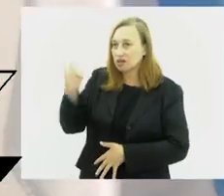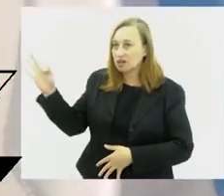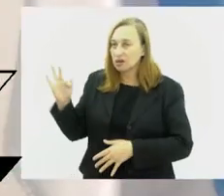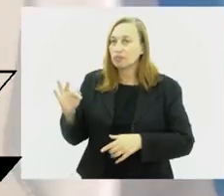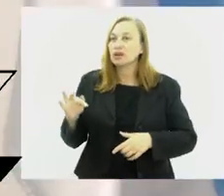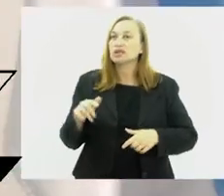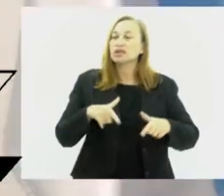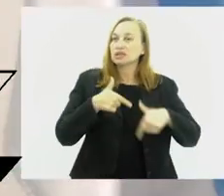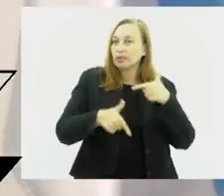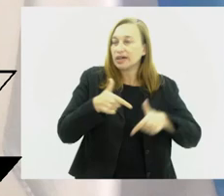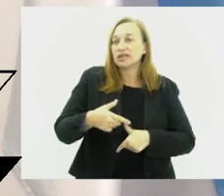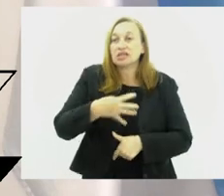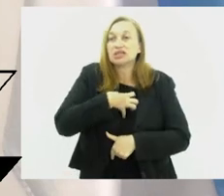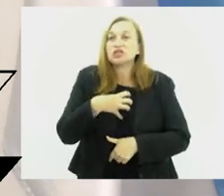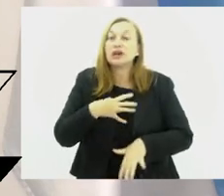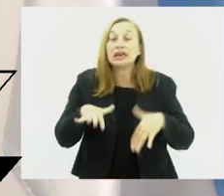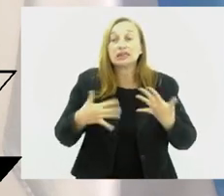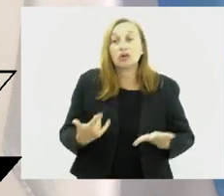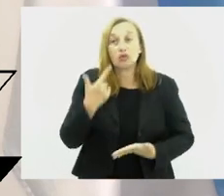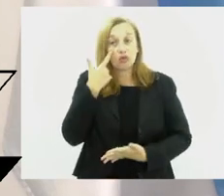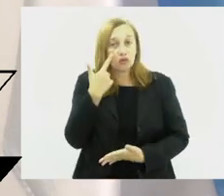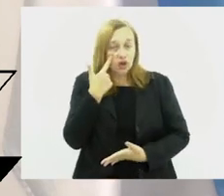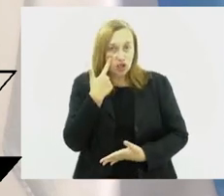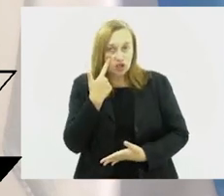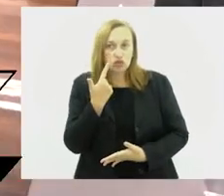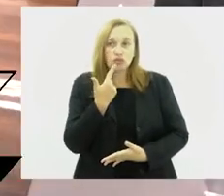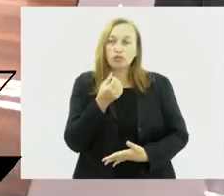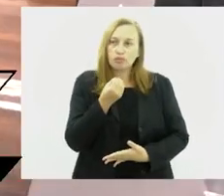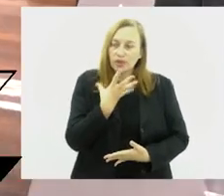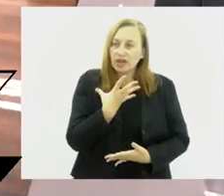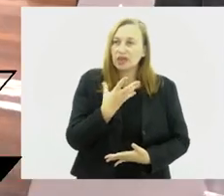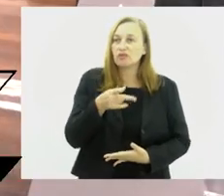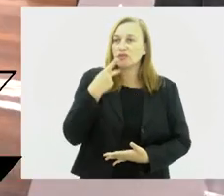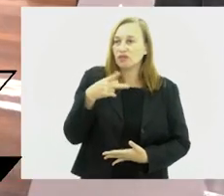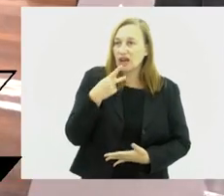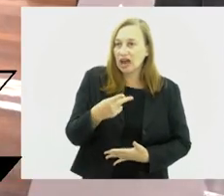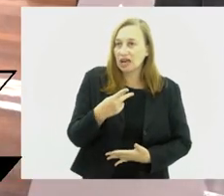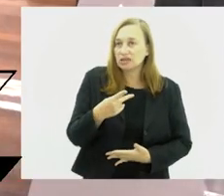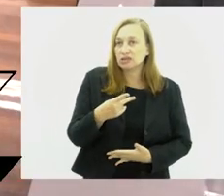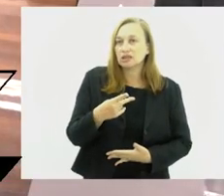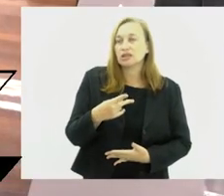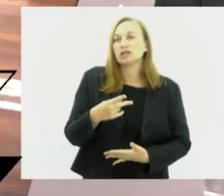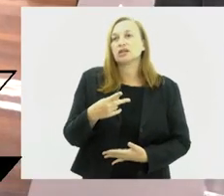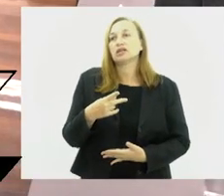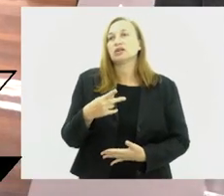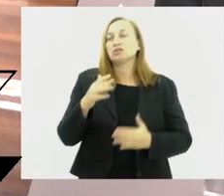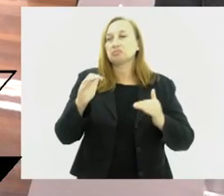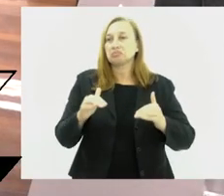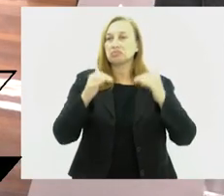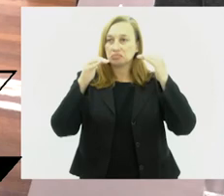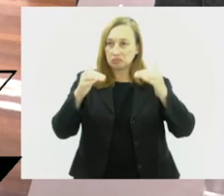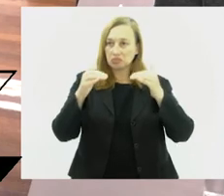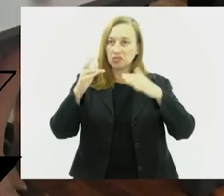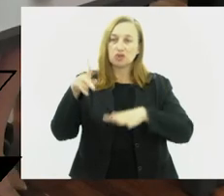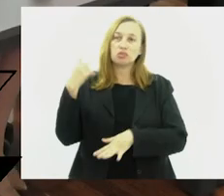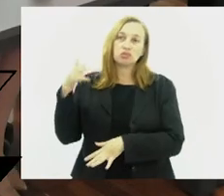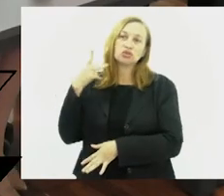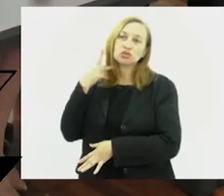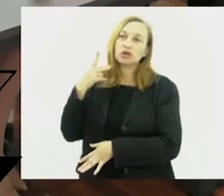nesse sentido. Então, vejo com muito bons olhos o que foi exposto pela excelentíssima promotora Maria